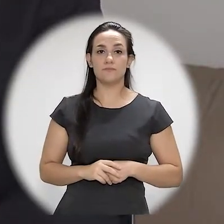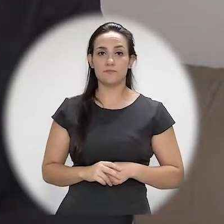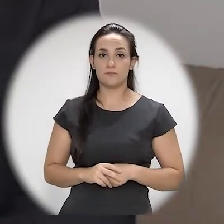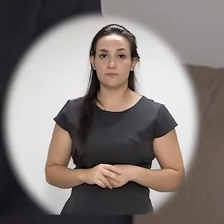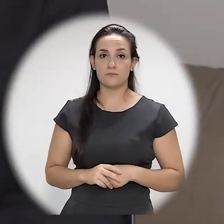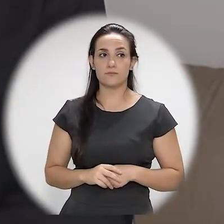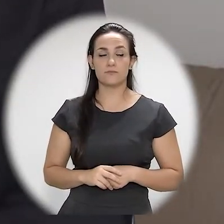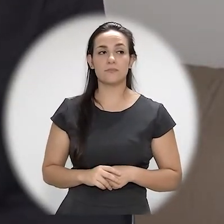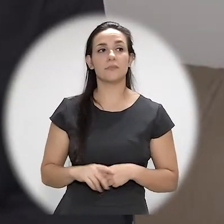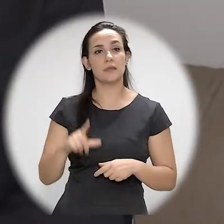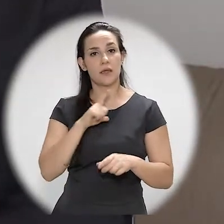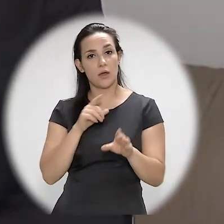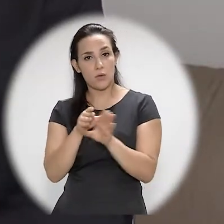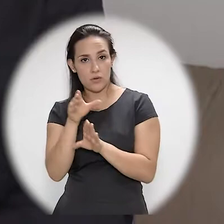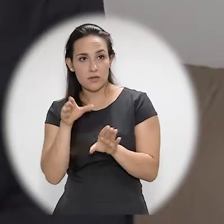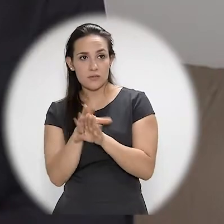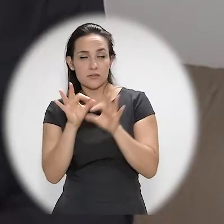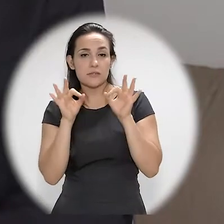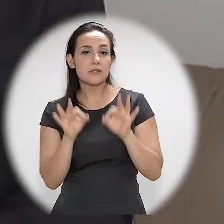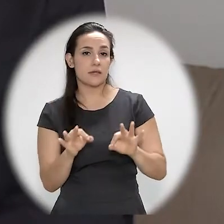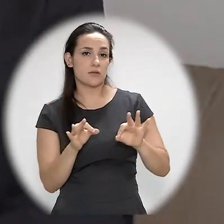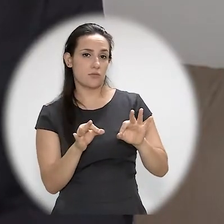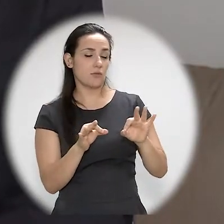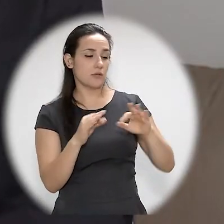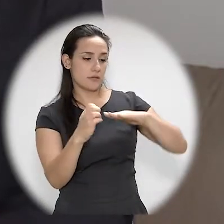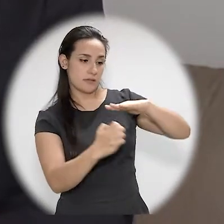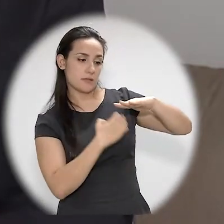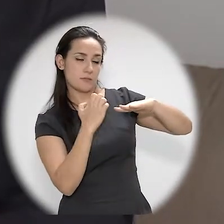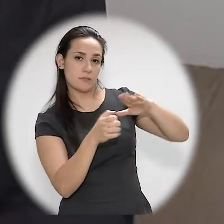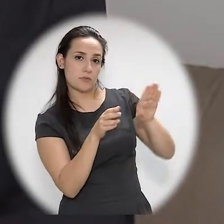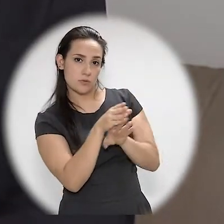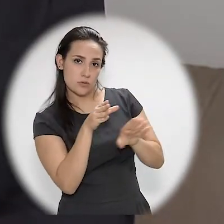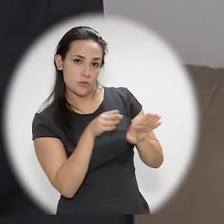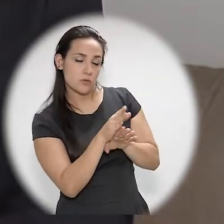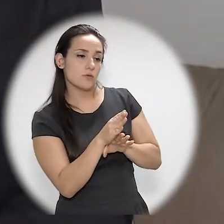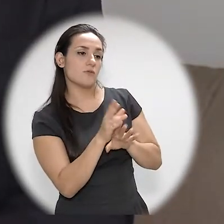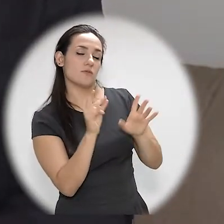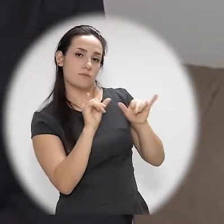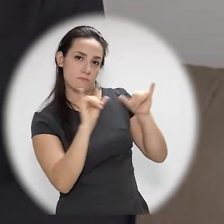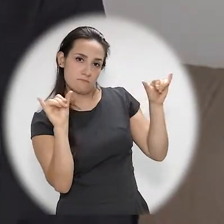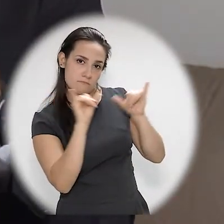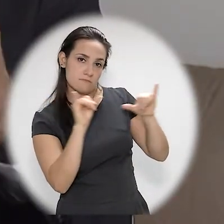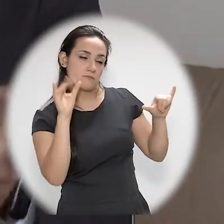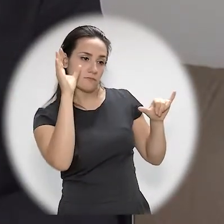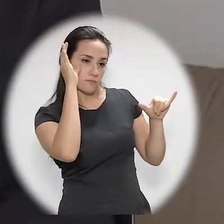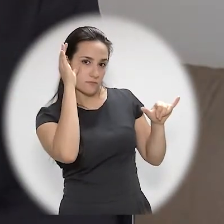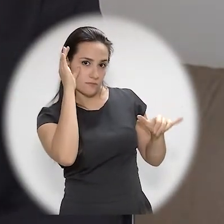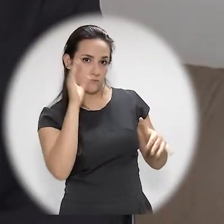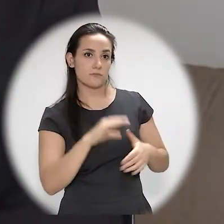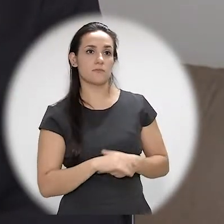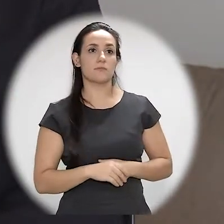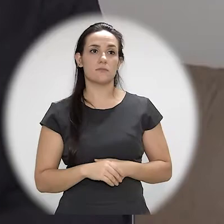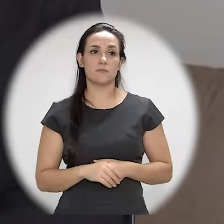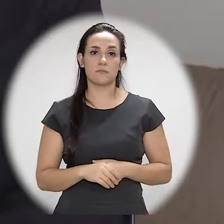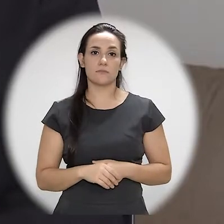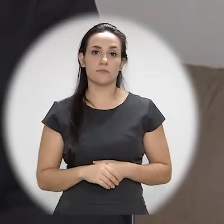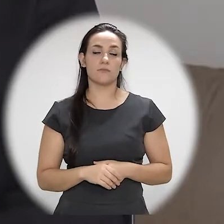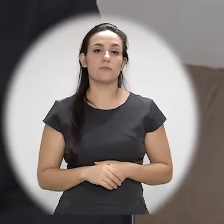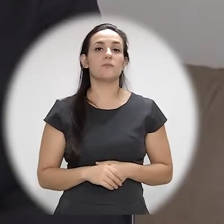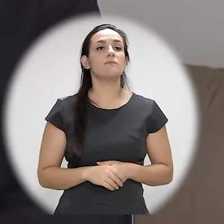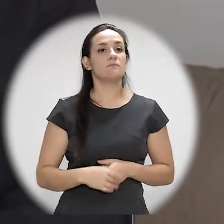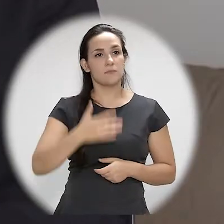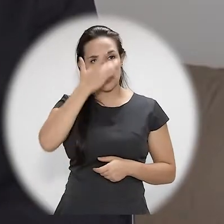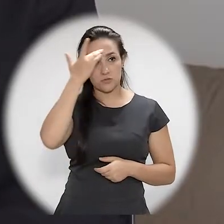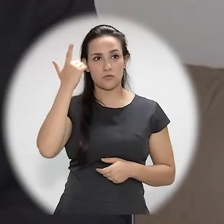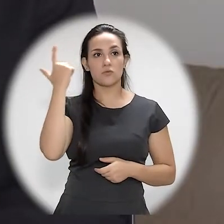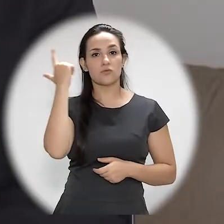sua presença em relação à orientação das empresas, em fazer um direcionamento, em fazer uma campanha importante para